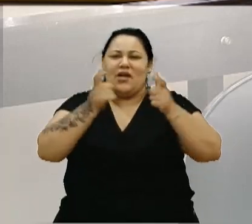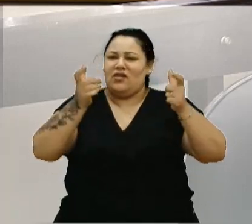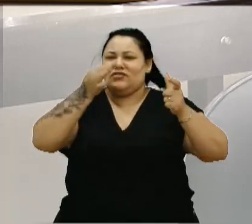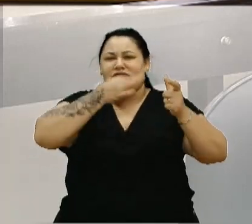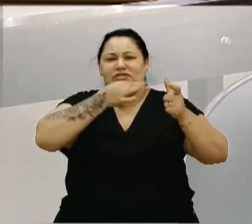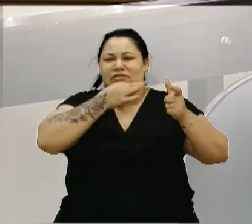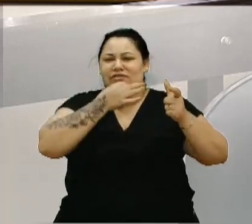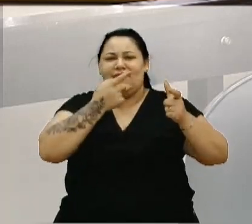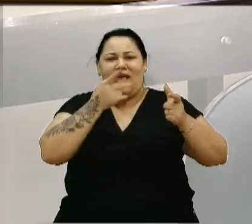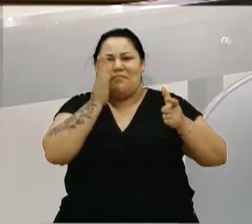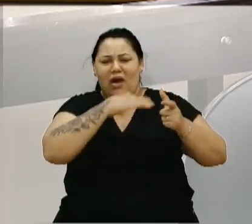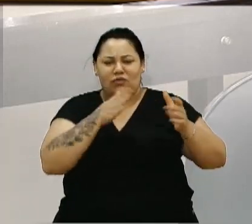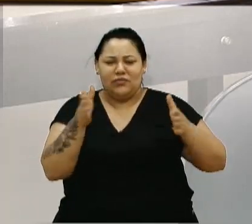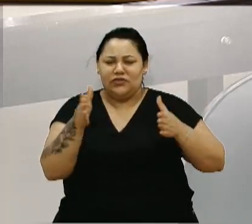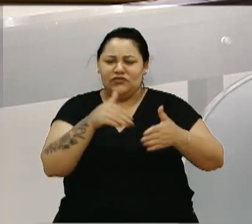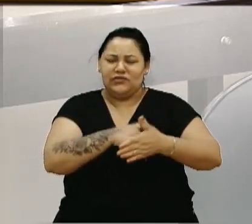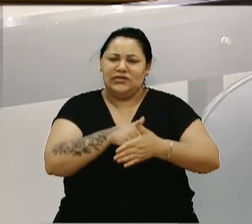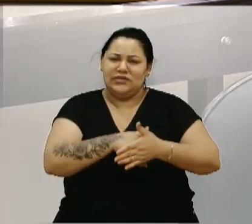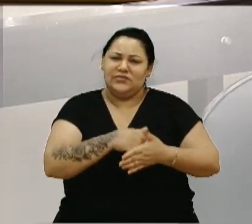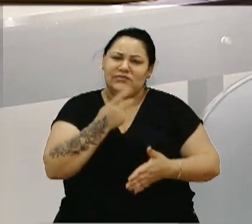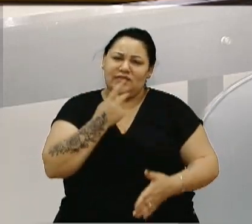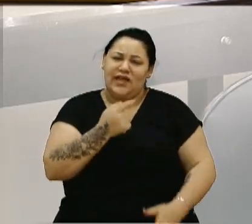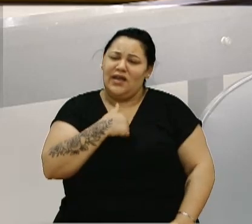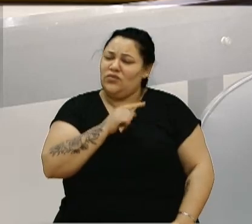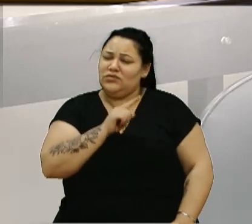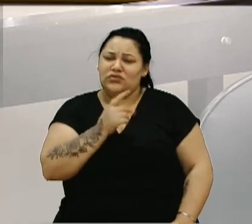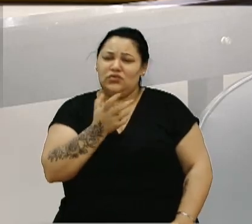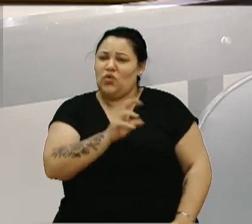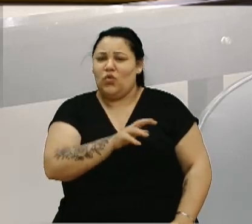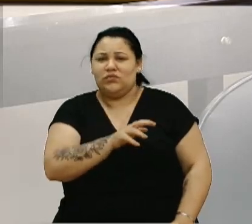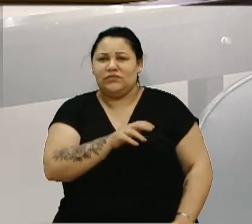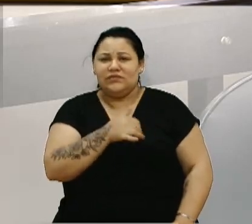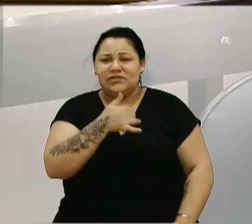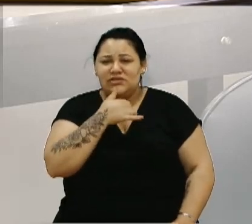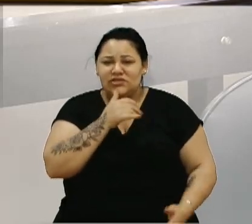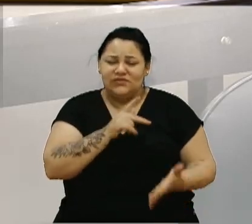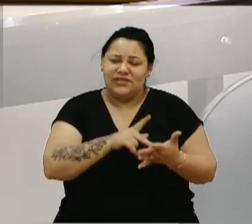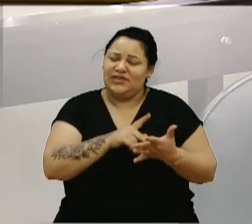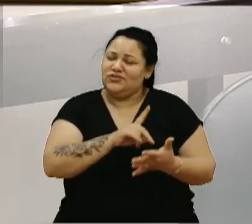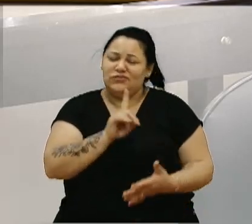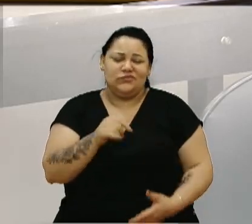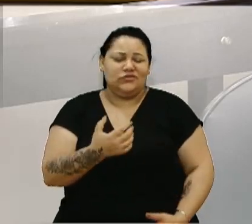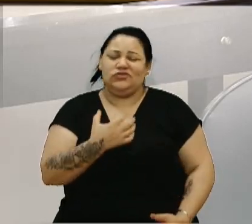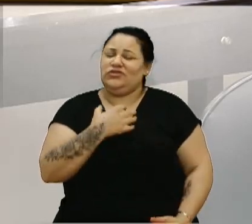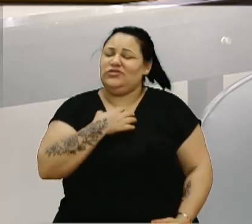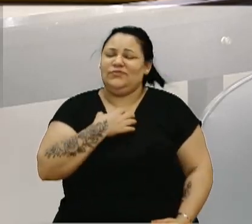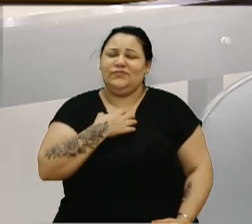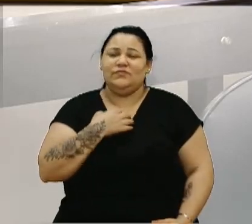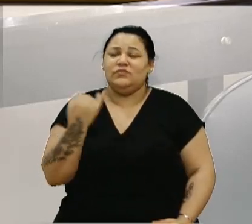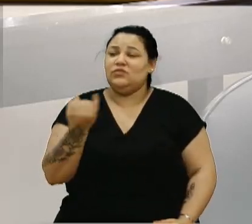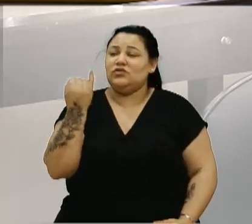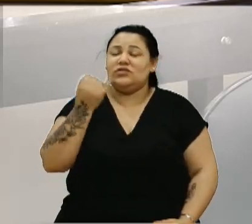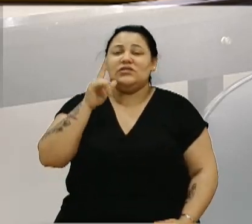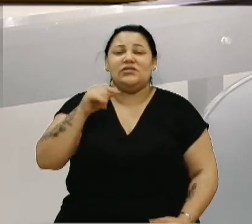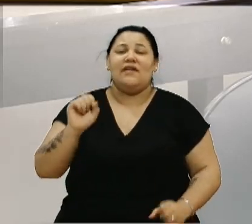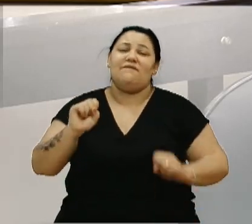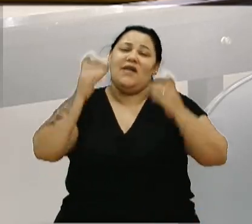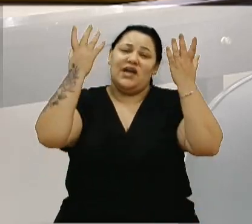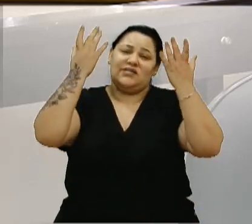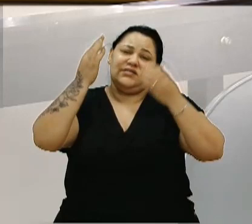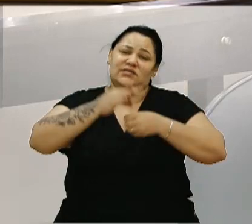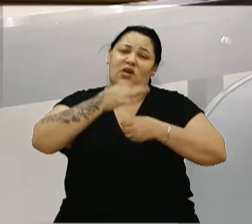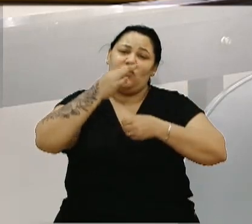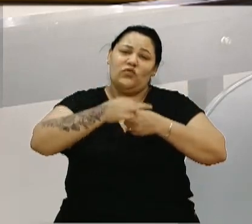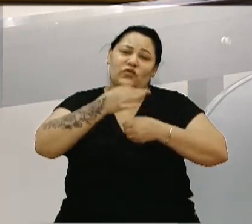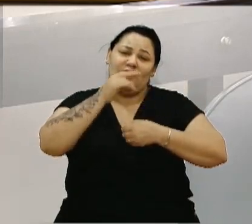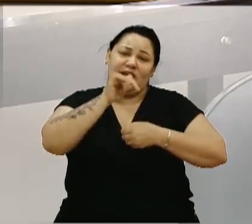que falar, fiquei muito triste. Não sou contra. Mas não é isso, gente. A importância que é a Festa da Uva na nossa